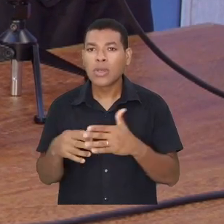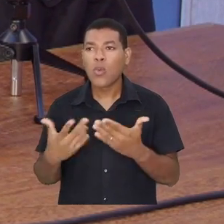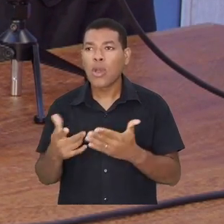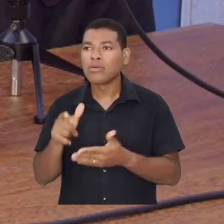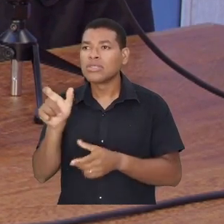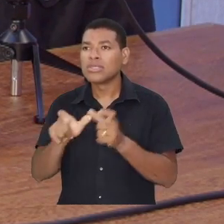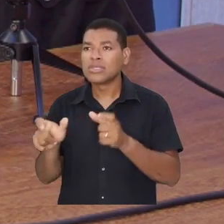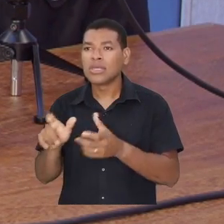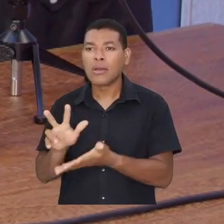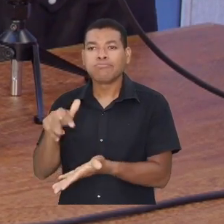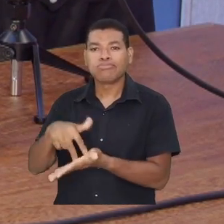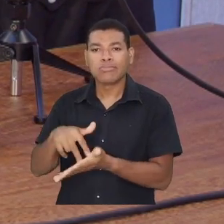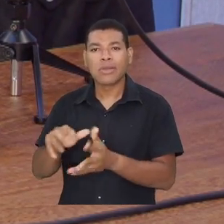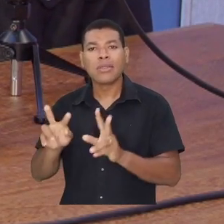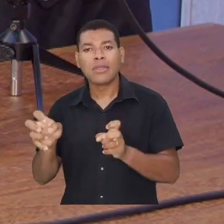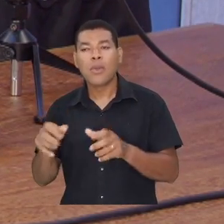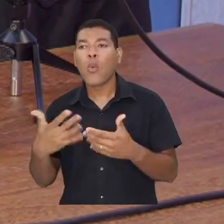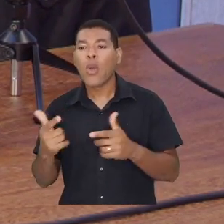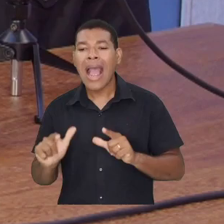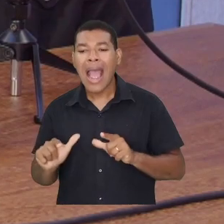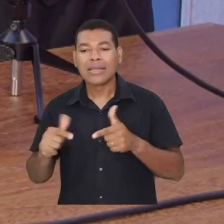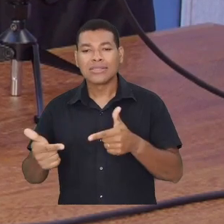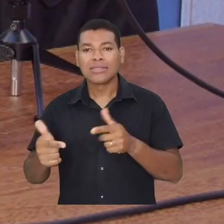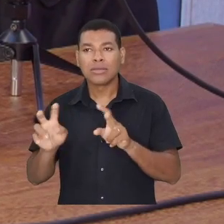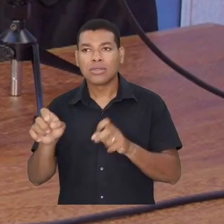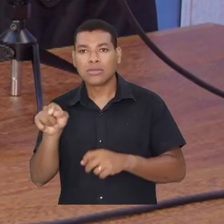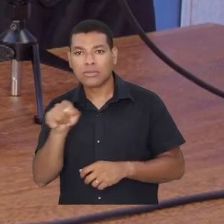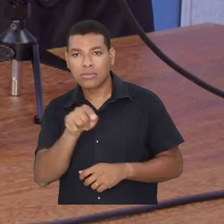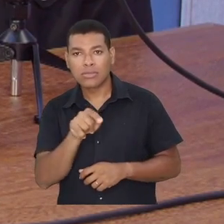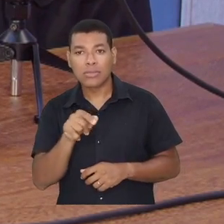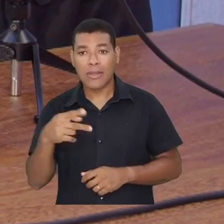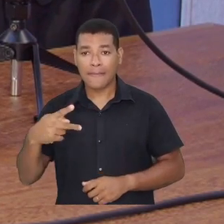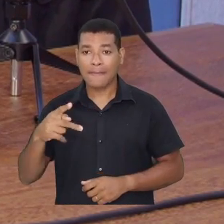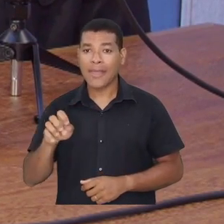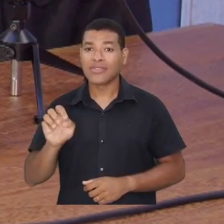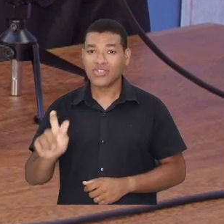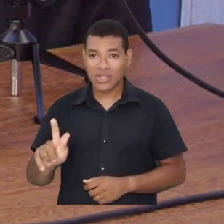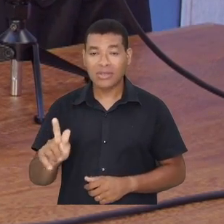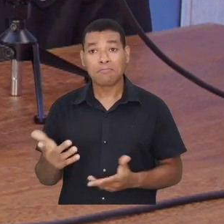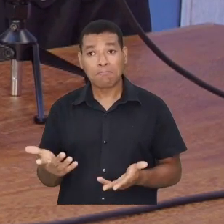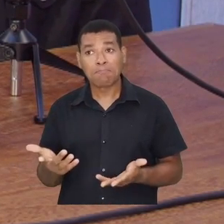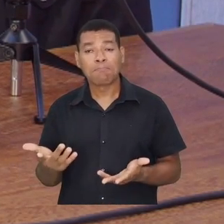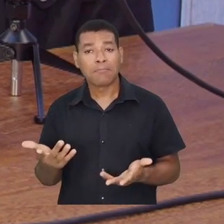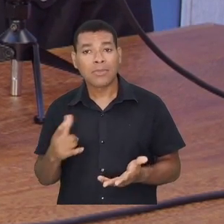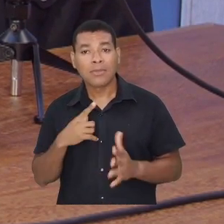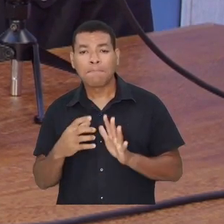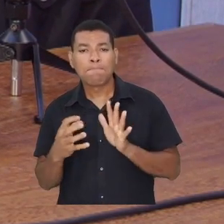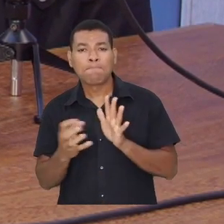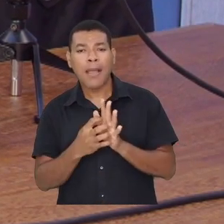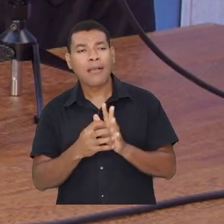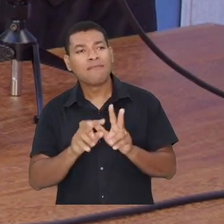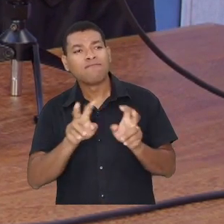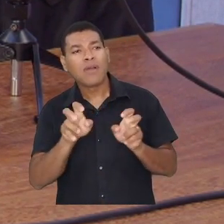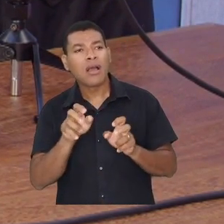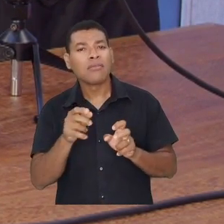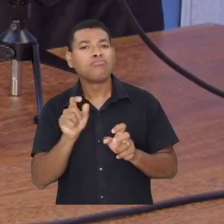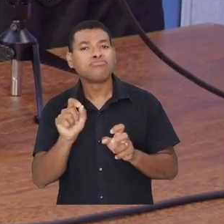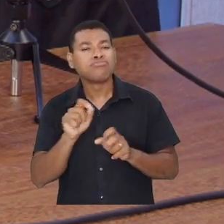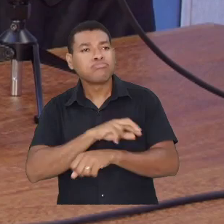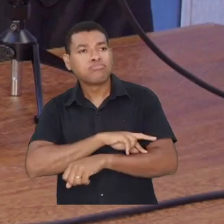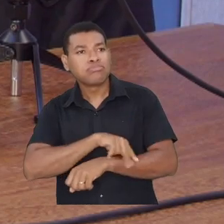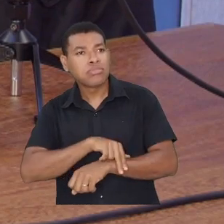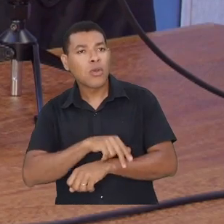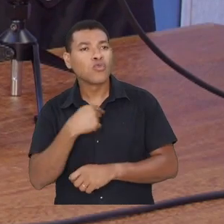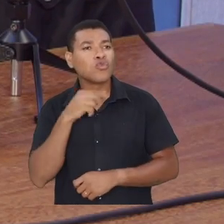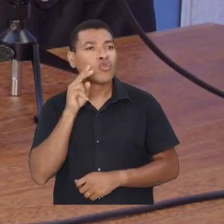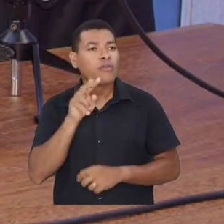o posicionamento sobre o assunto, quais que eram as ações sobre o assunto, no caso da P&G. O que as marcas falavam sobre o assunto. Uhum. E era algo que,